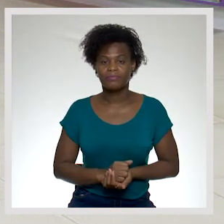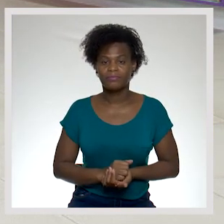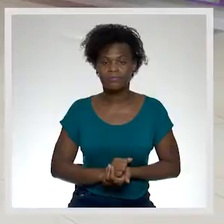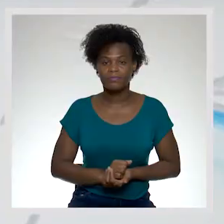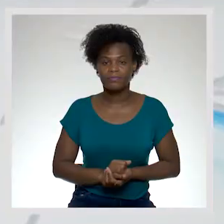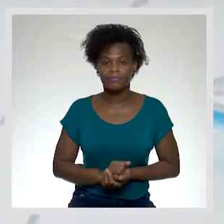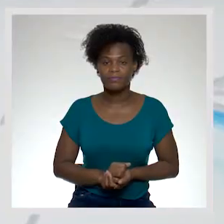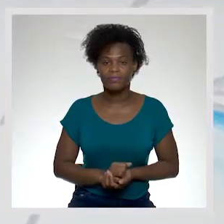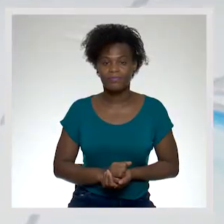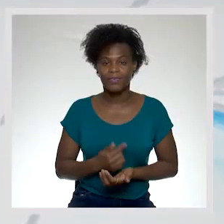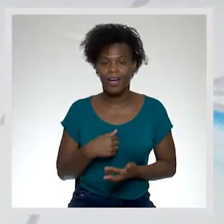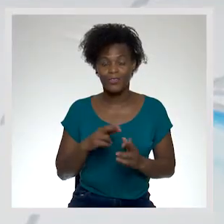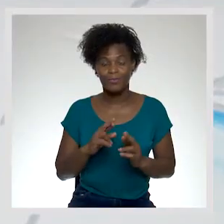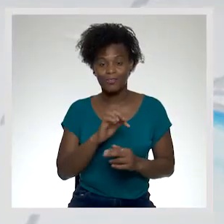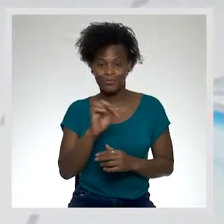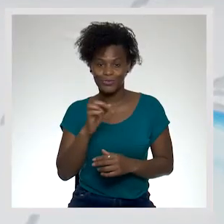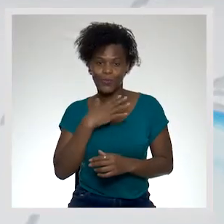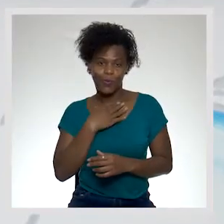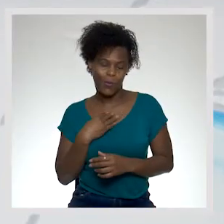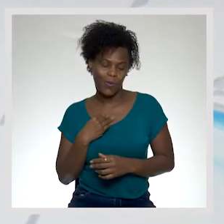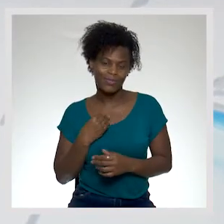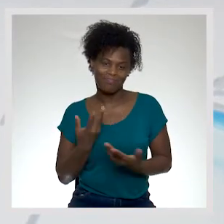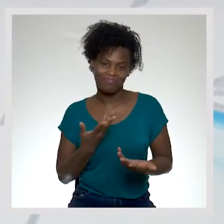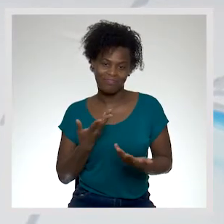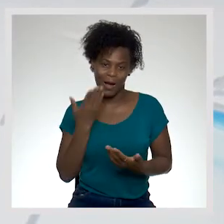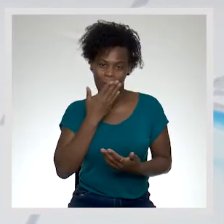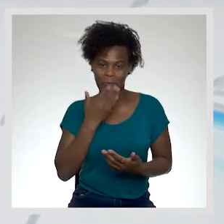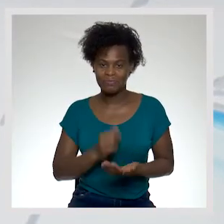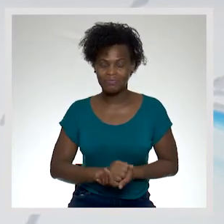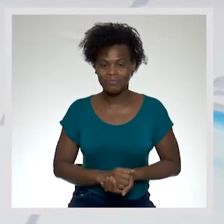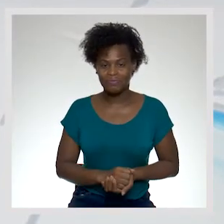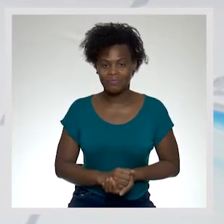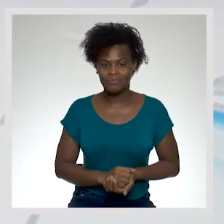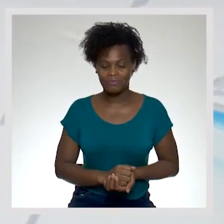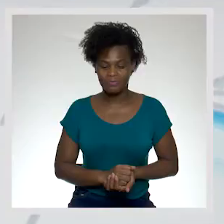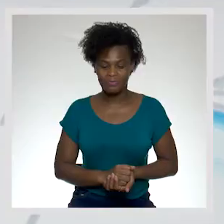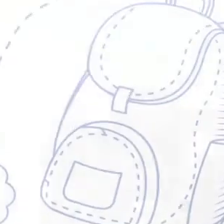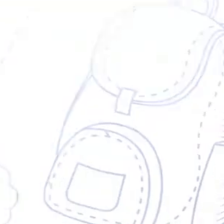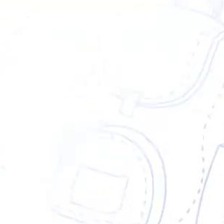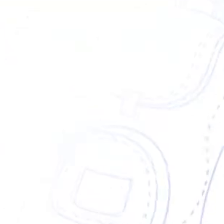Casa. Espero que gostaram dessa aula.